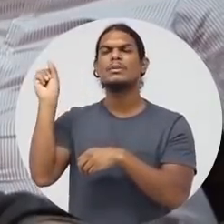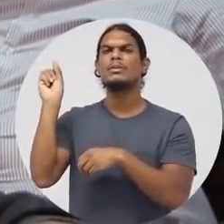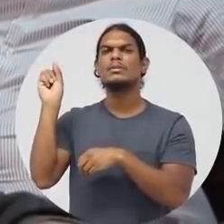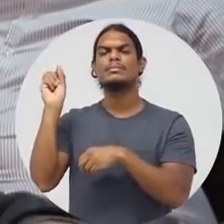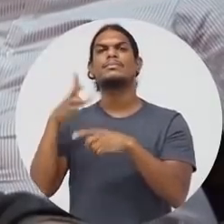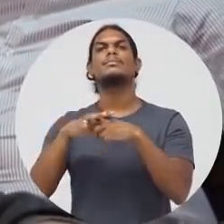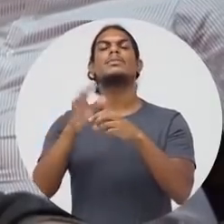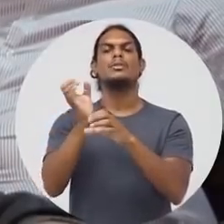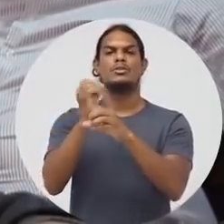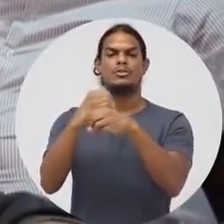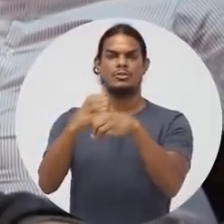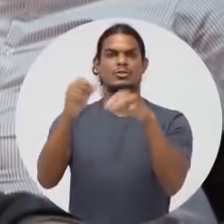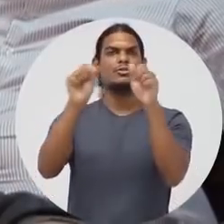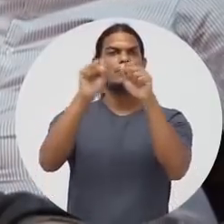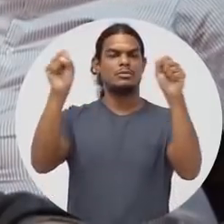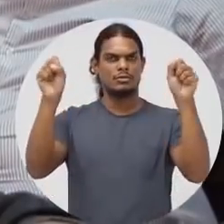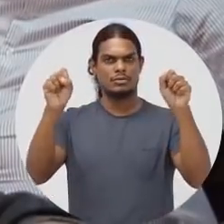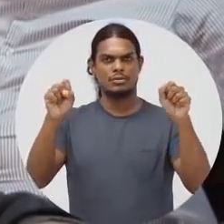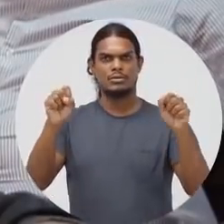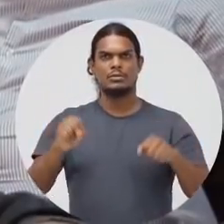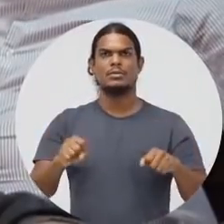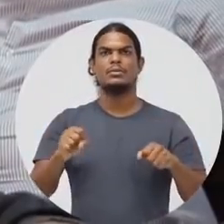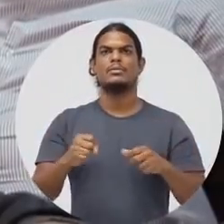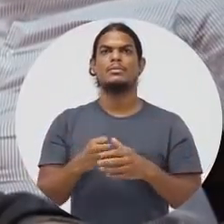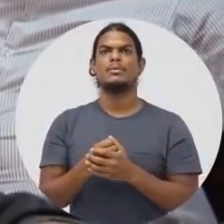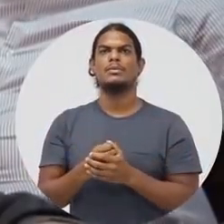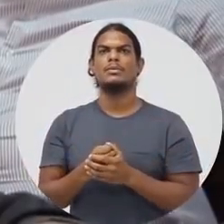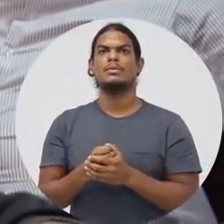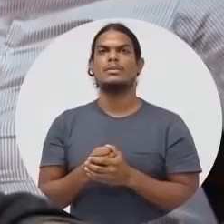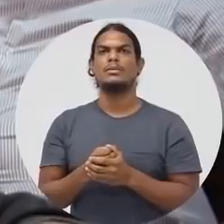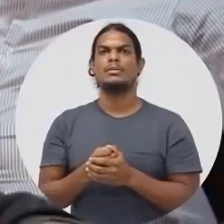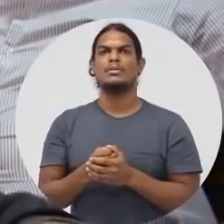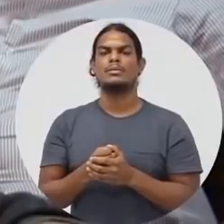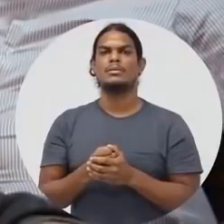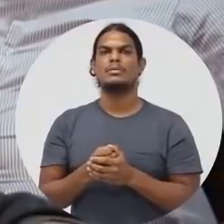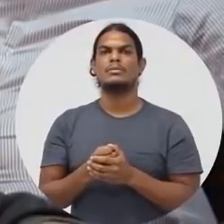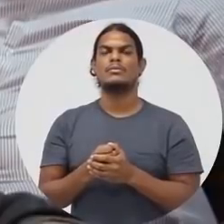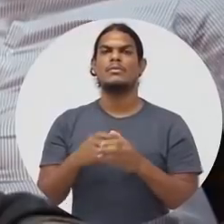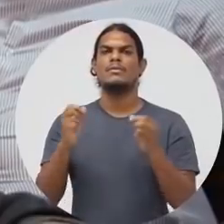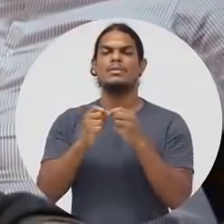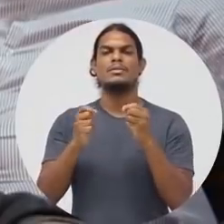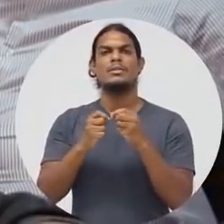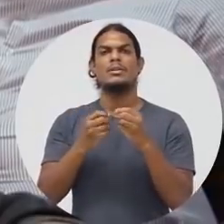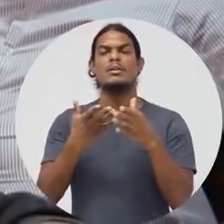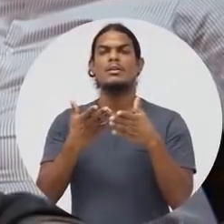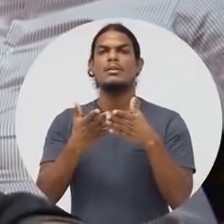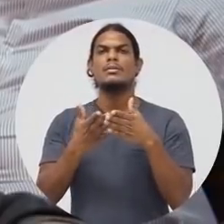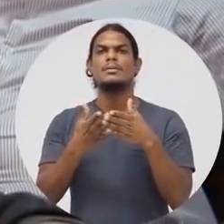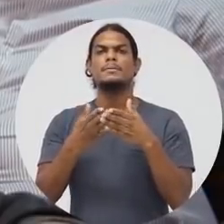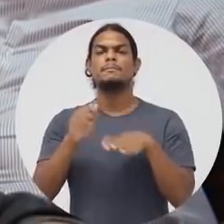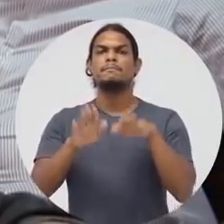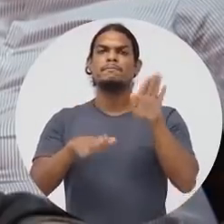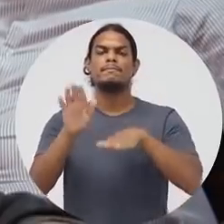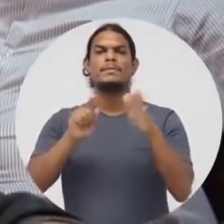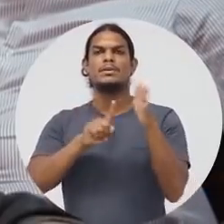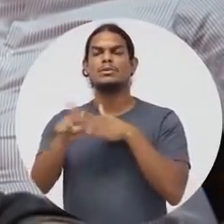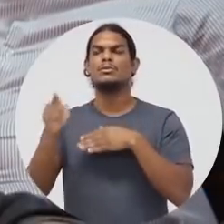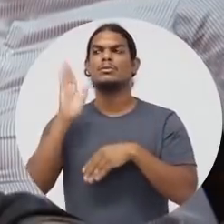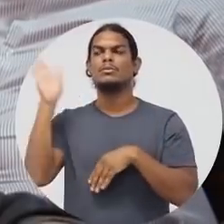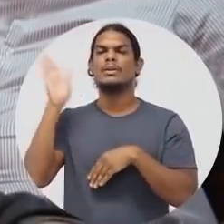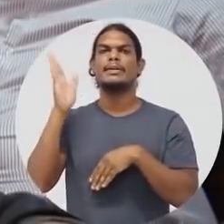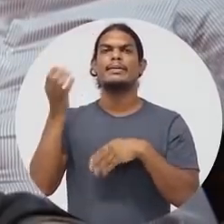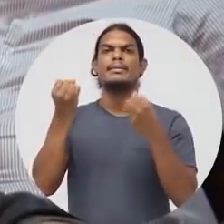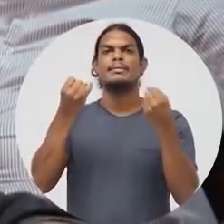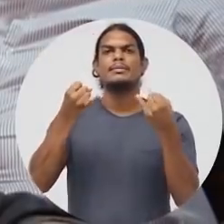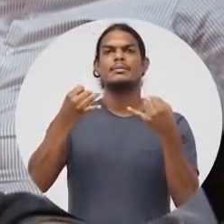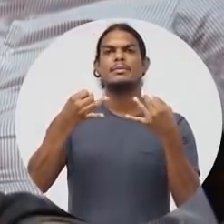de sistemas, engenheiro de sistemas. E a gente vai aqui fazer algumas perguntas para que eles possam nos